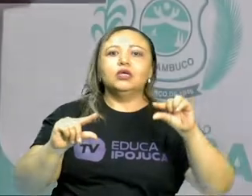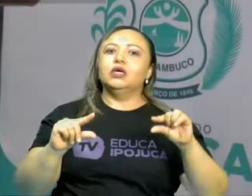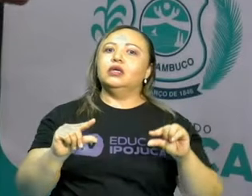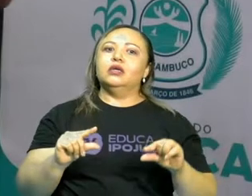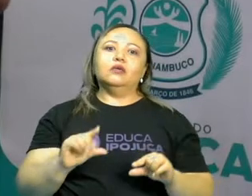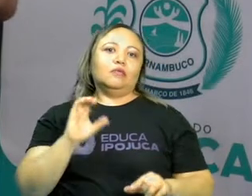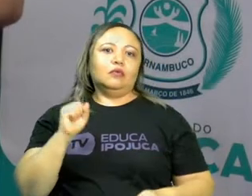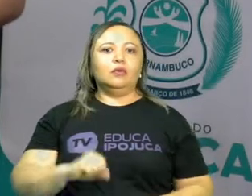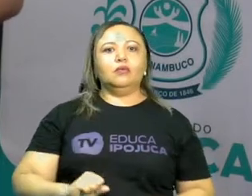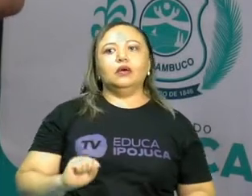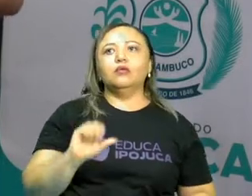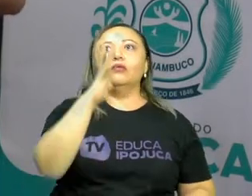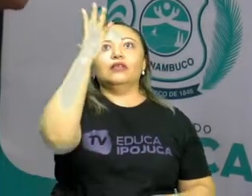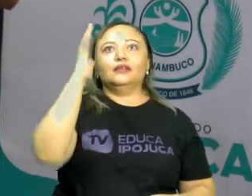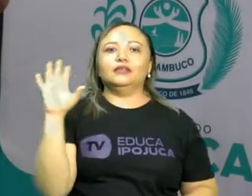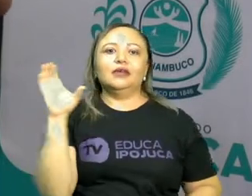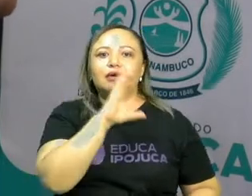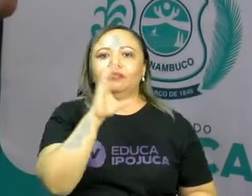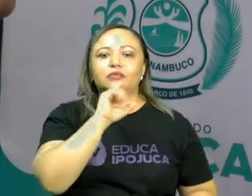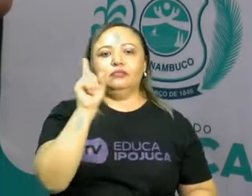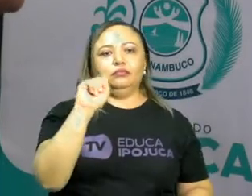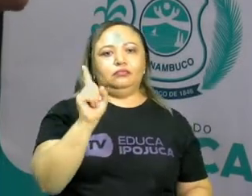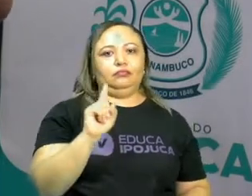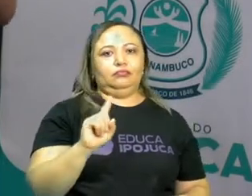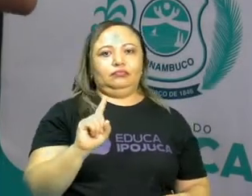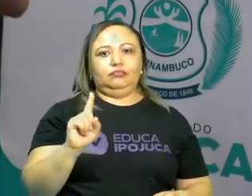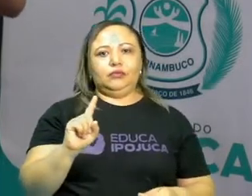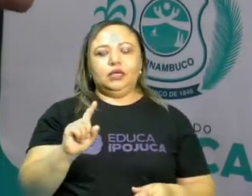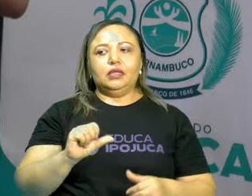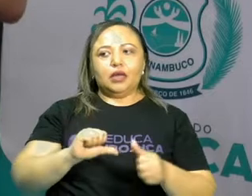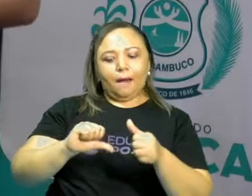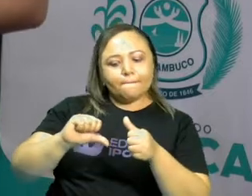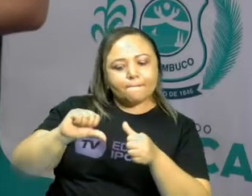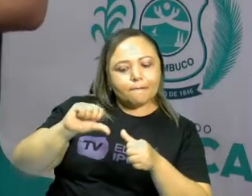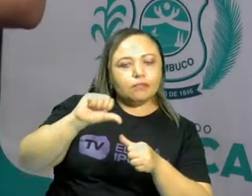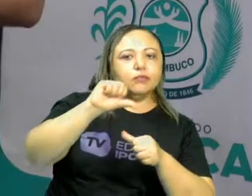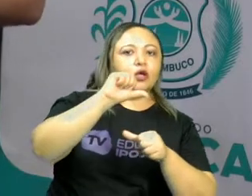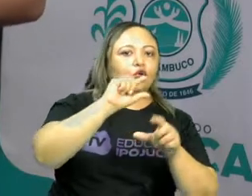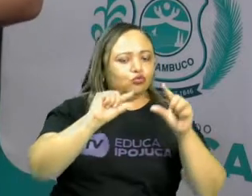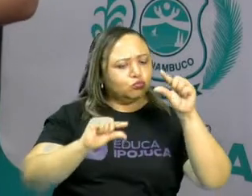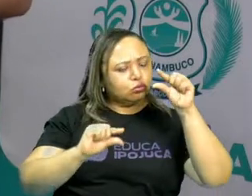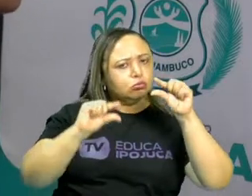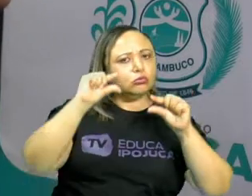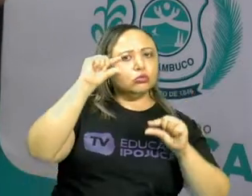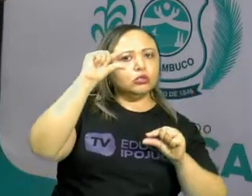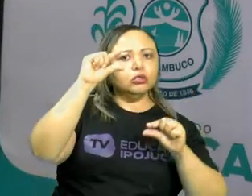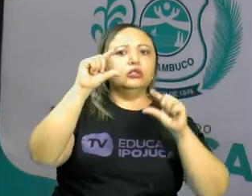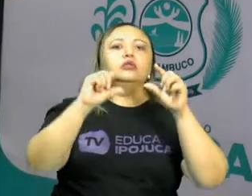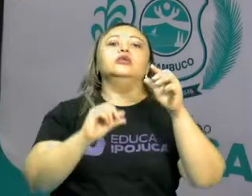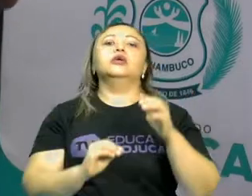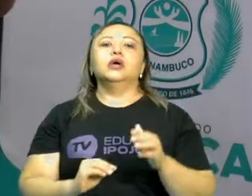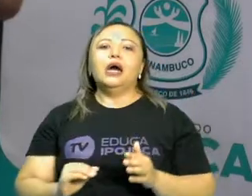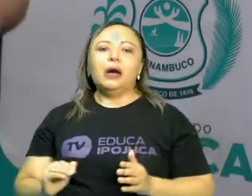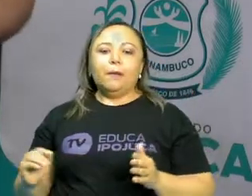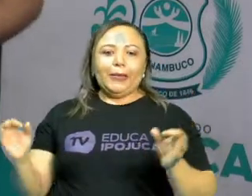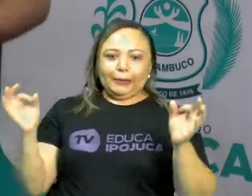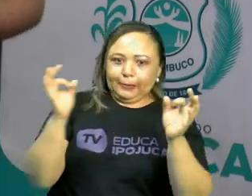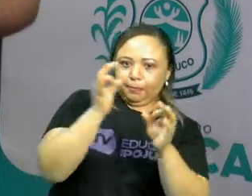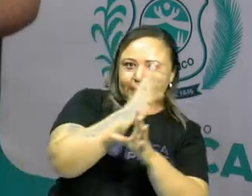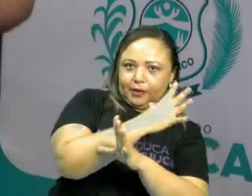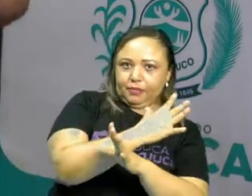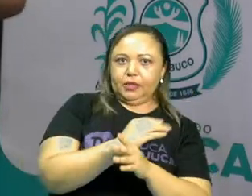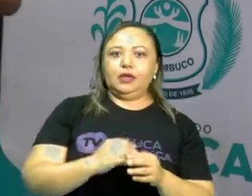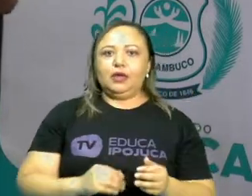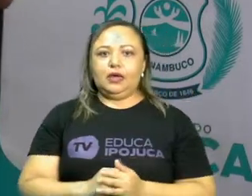acontecer de repente né de maneira rápida dessas transformações e vão levar ao fim da Idade Média